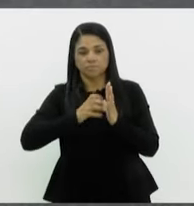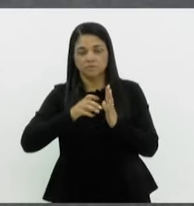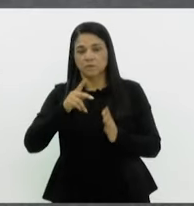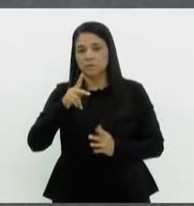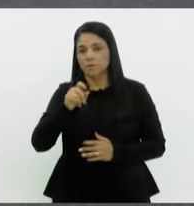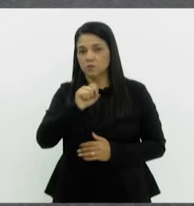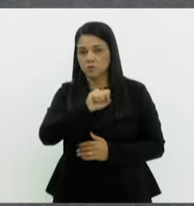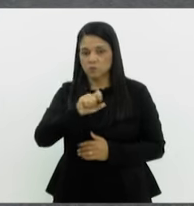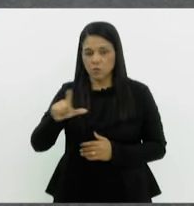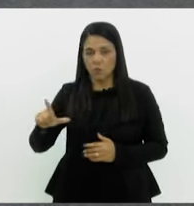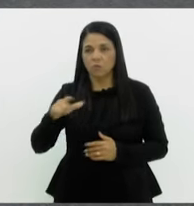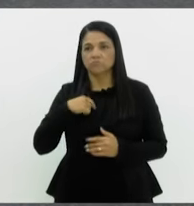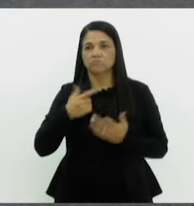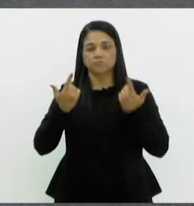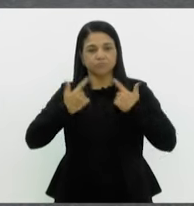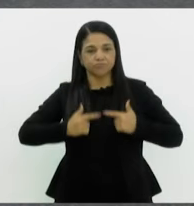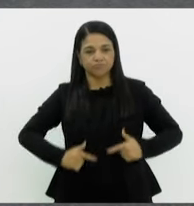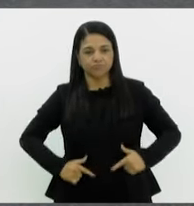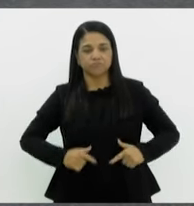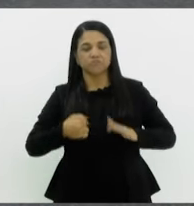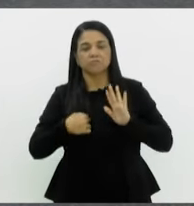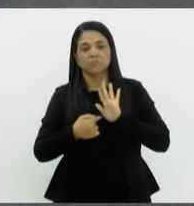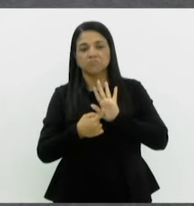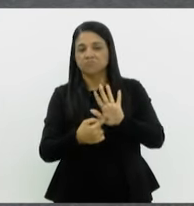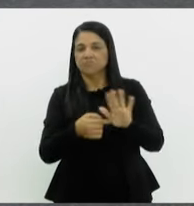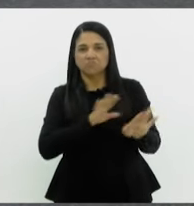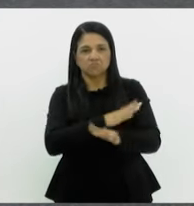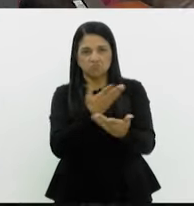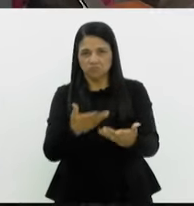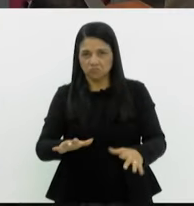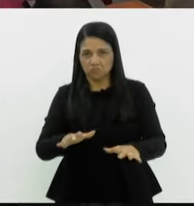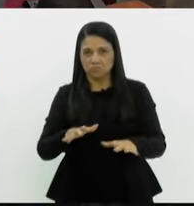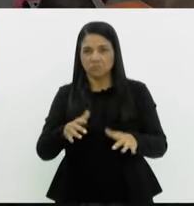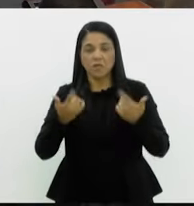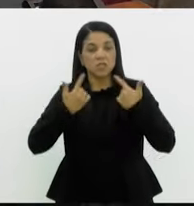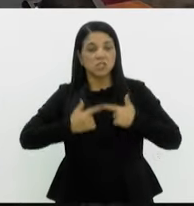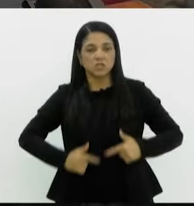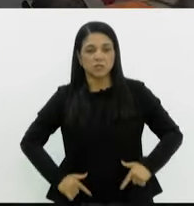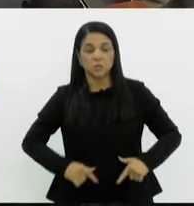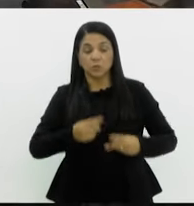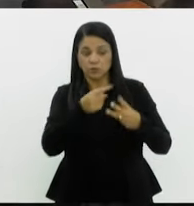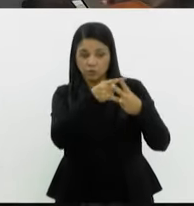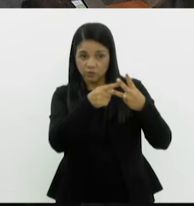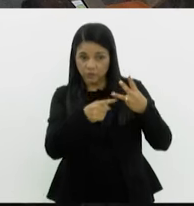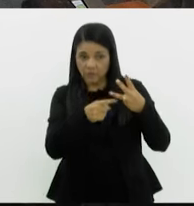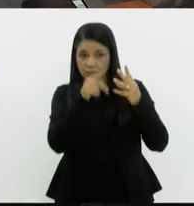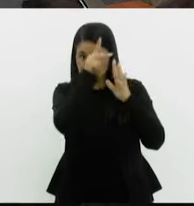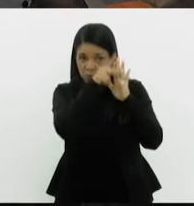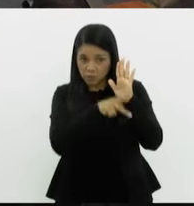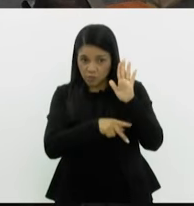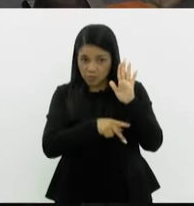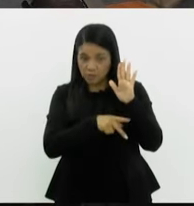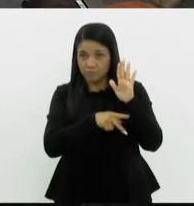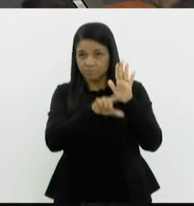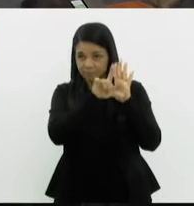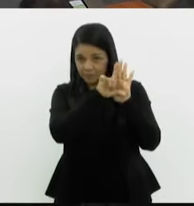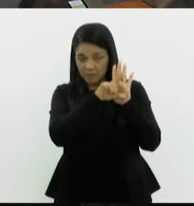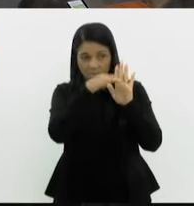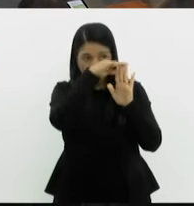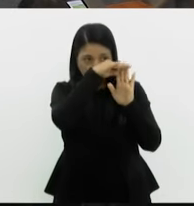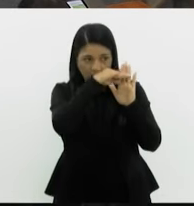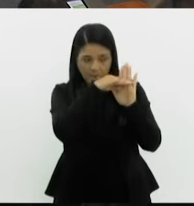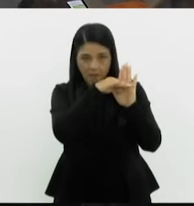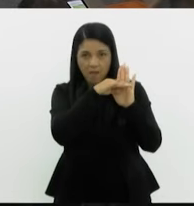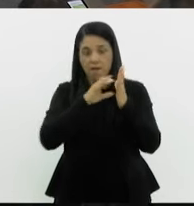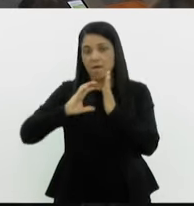primeiros projetos da pauta, se puder sinalizar aí. O quê? Os três primeiros projetos da pauta, que já passou, a gente se abstém, tá